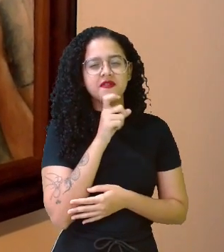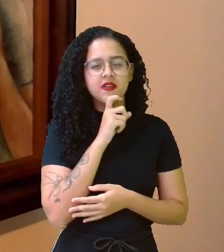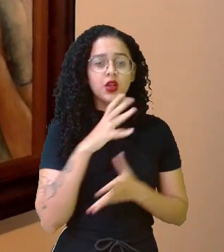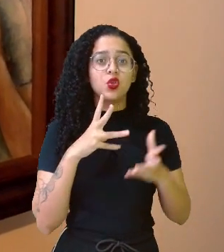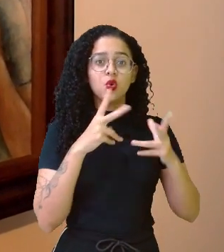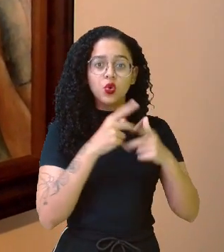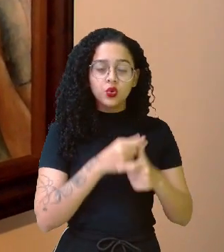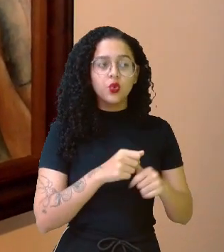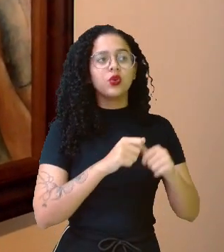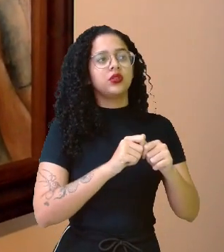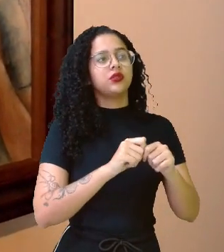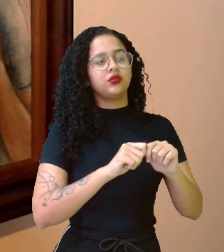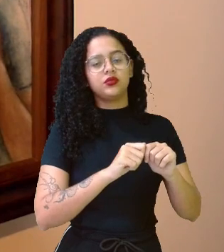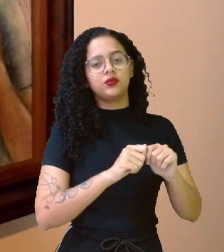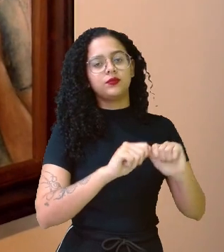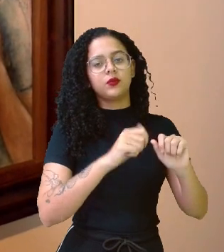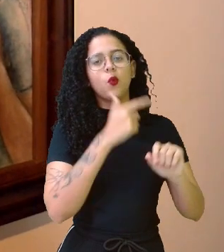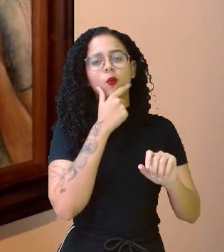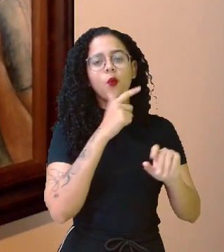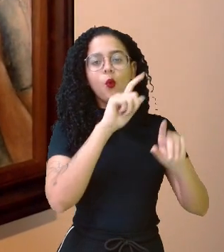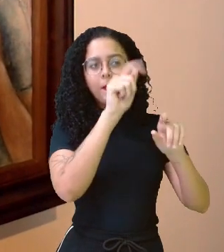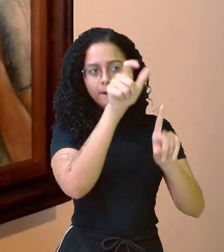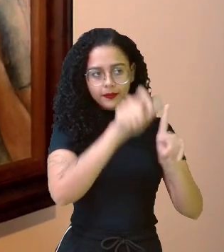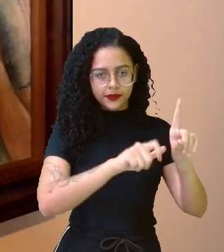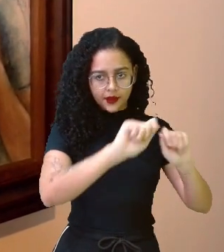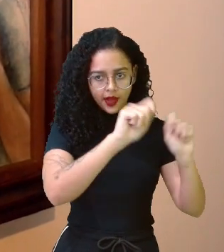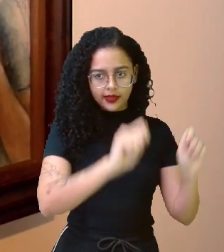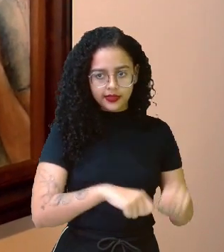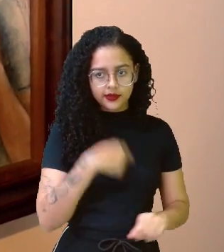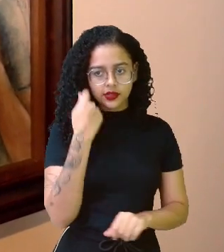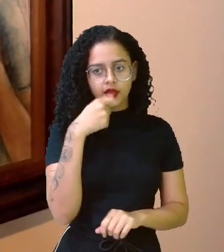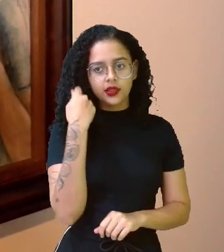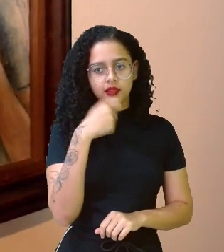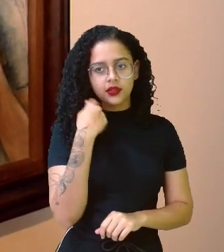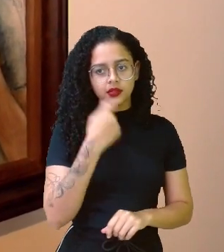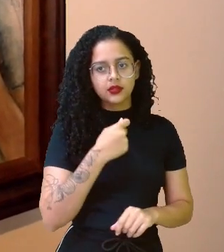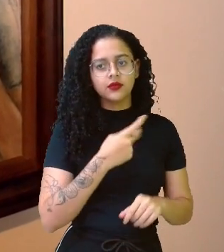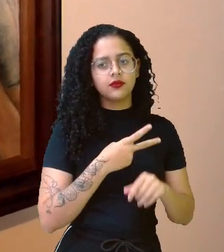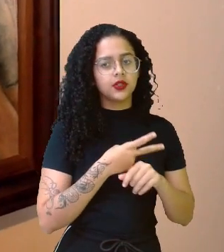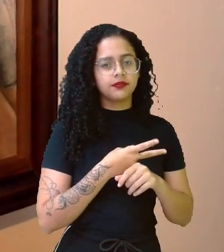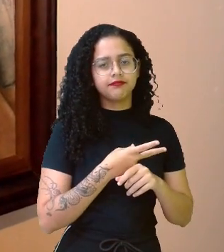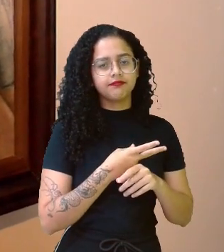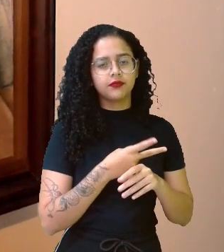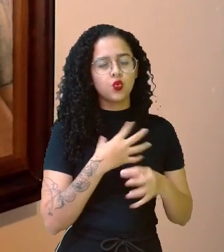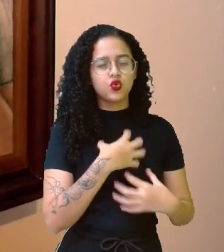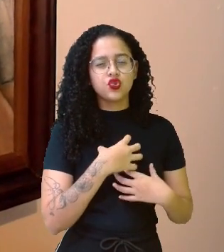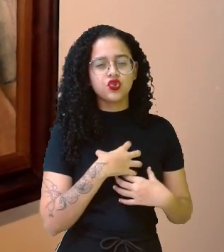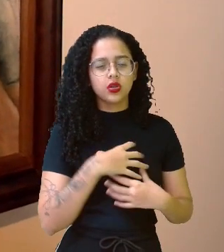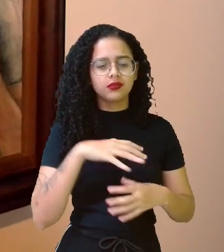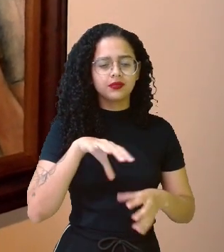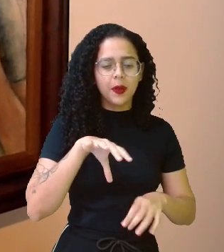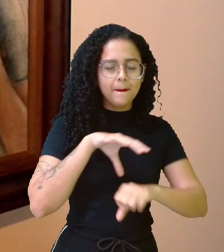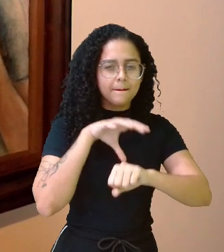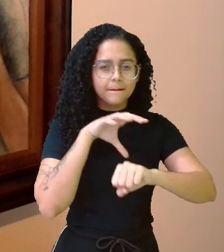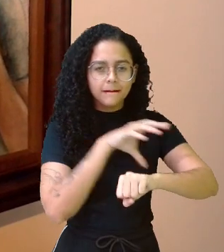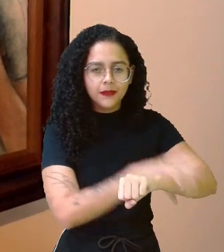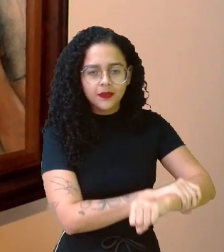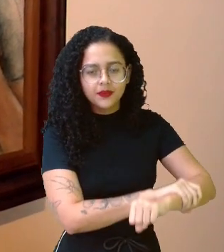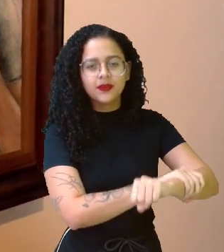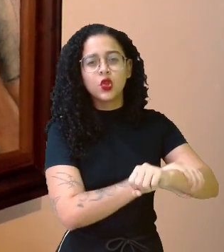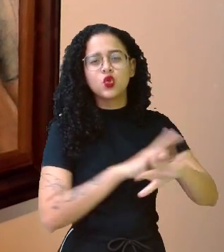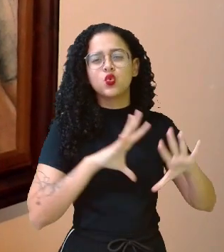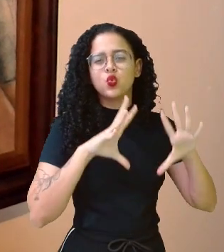o artista vai explorando, né? Para as mãos, a forma como ela segura no braço da outra. Isso. Tudo